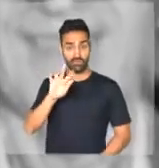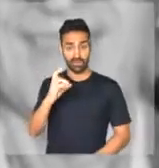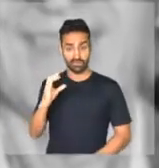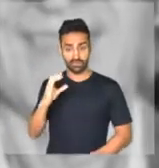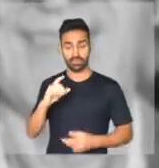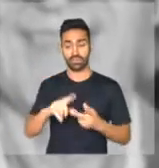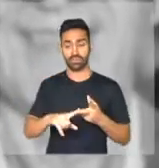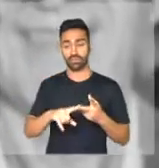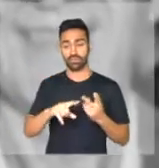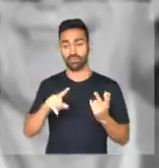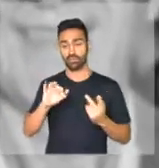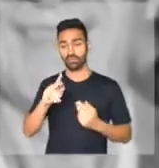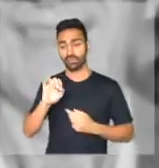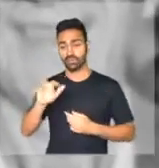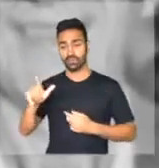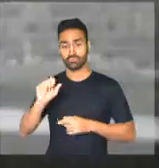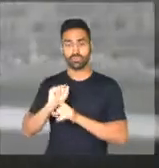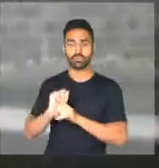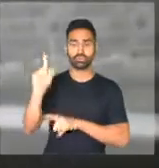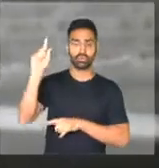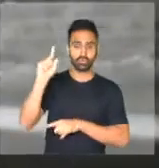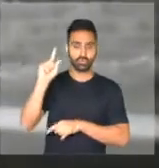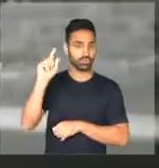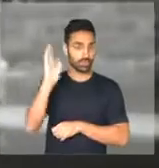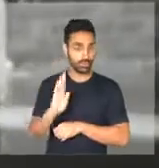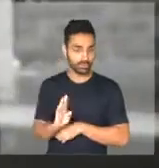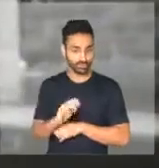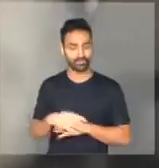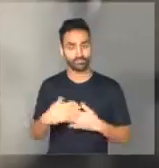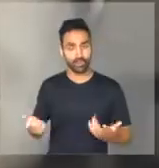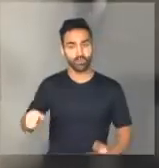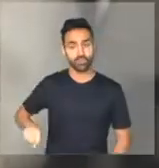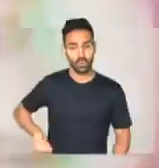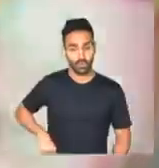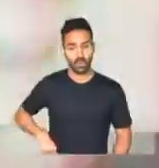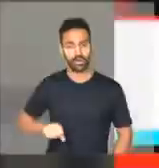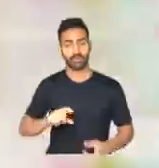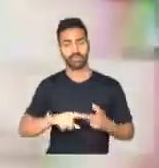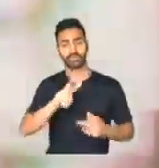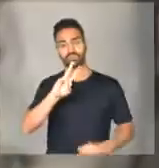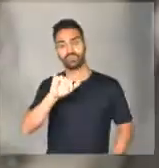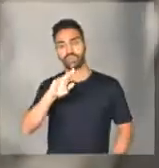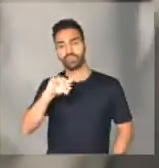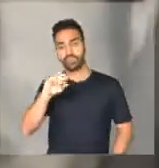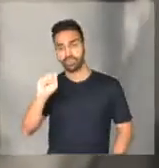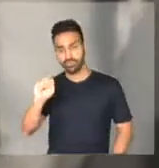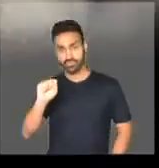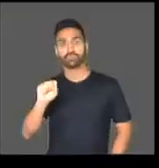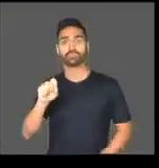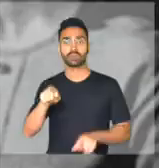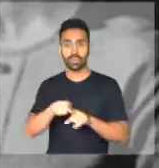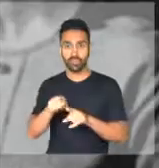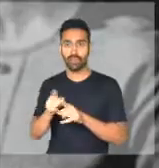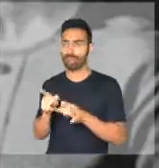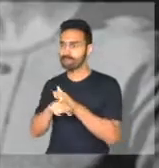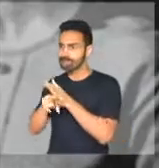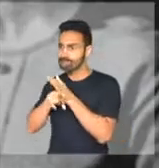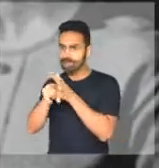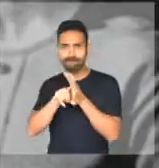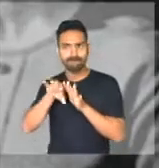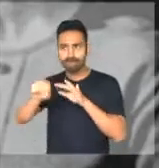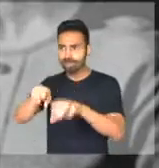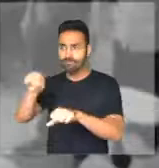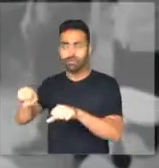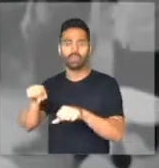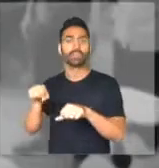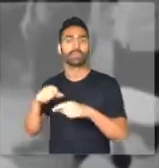Florestan Fernandes, foram expulsos. Vários diplomatas, entre eles Vinícius de Moraes, foram cassados. Por outro lado,